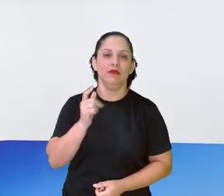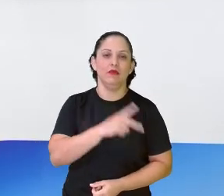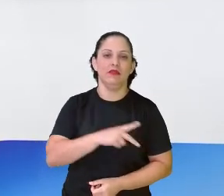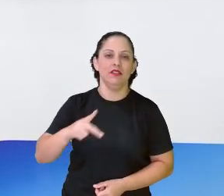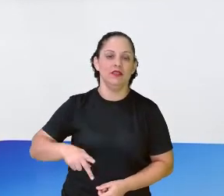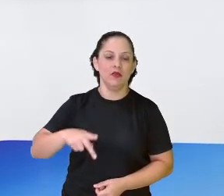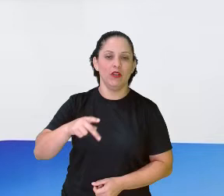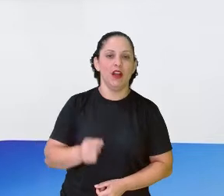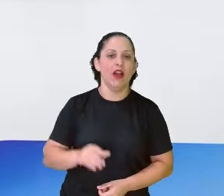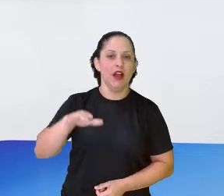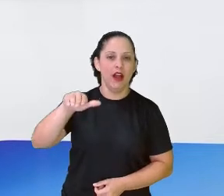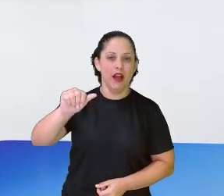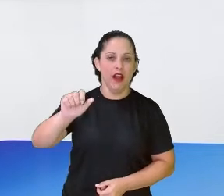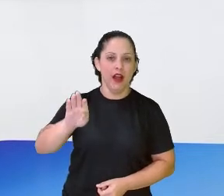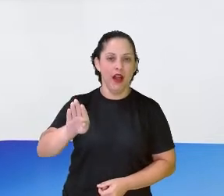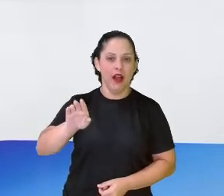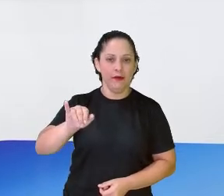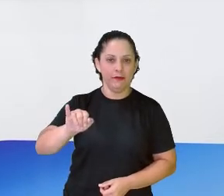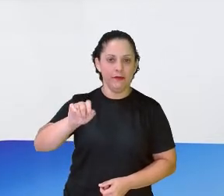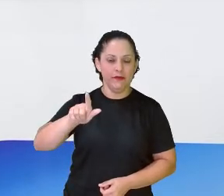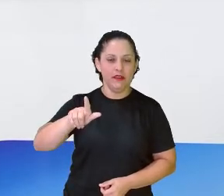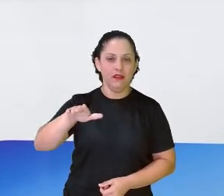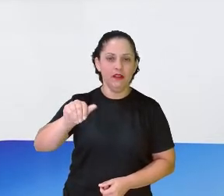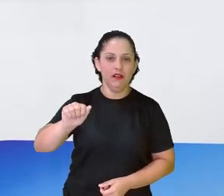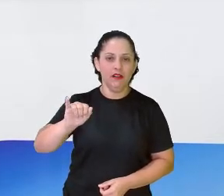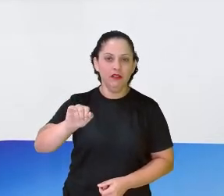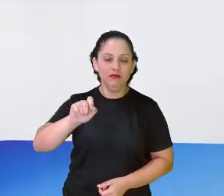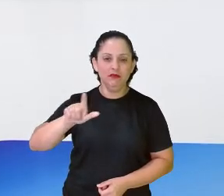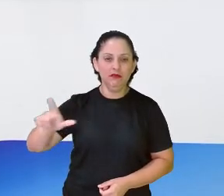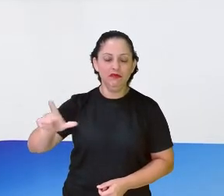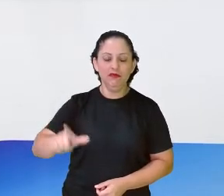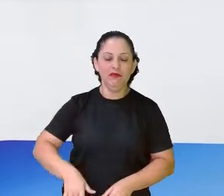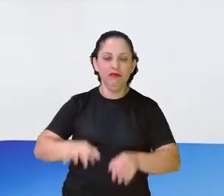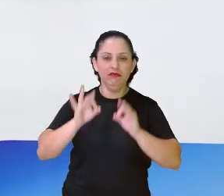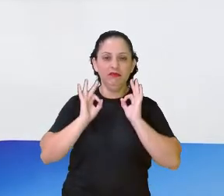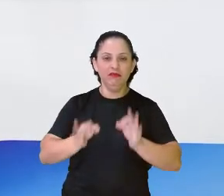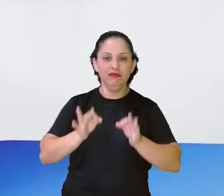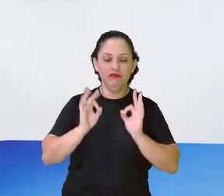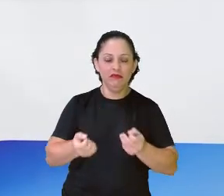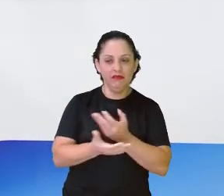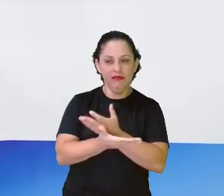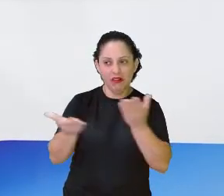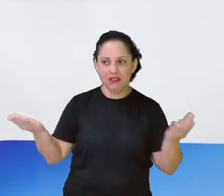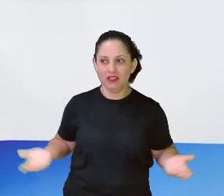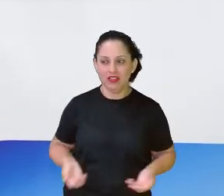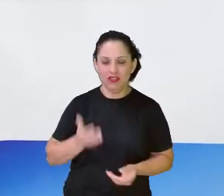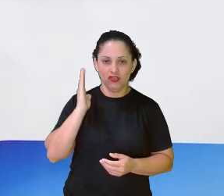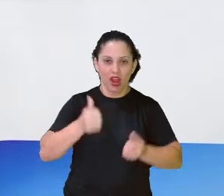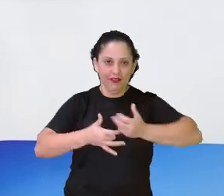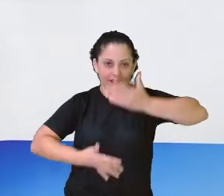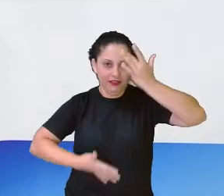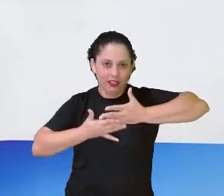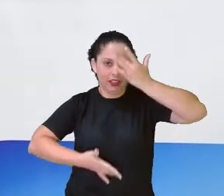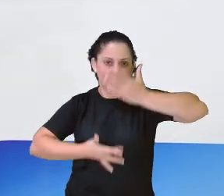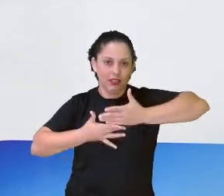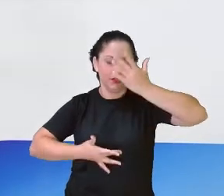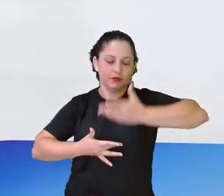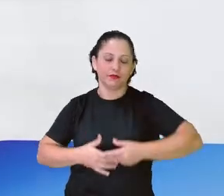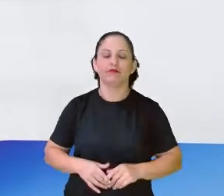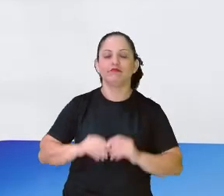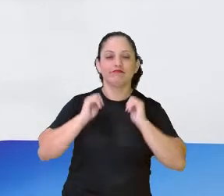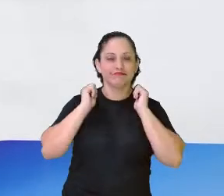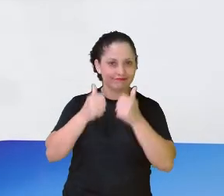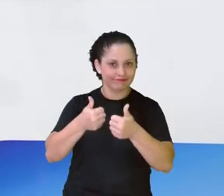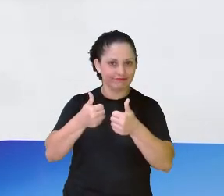repassar todas as mensagens que eu tenho certeza que vocês já enviaram. E aí, professora Abigail, estou